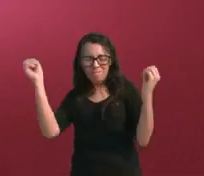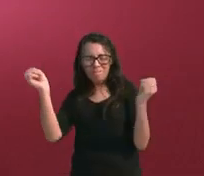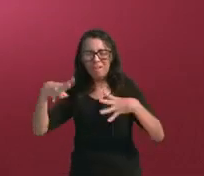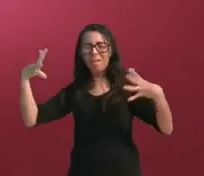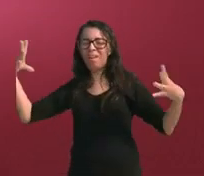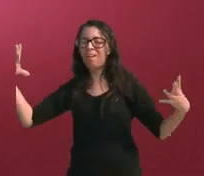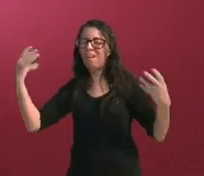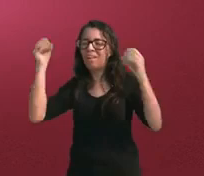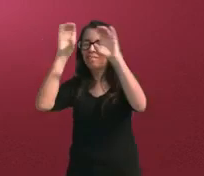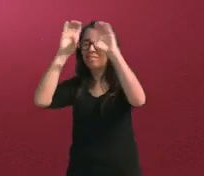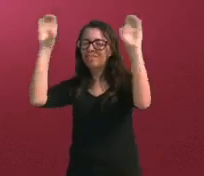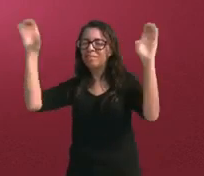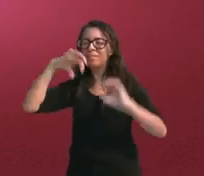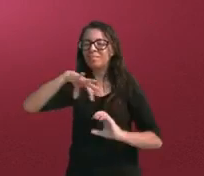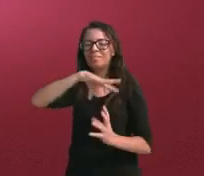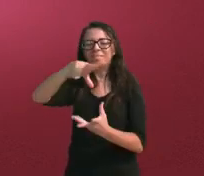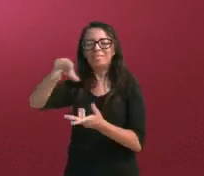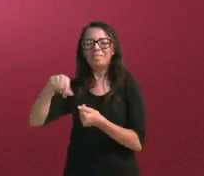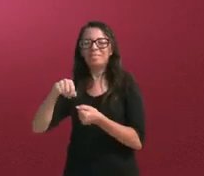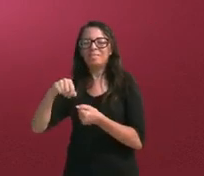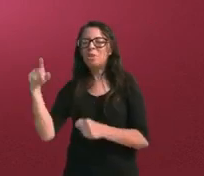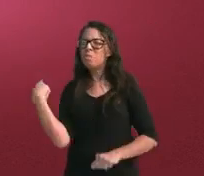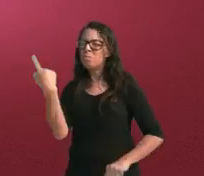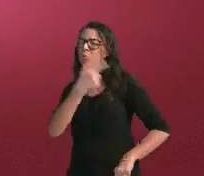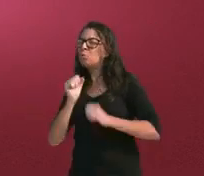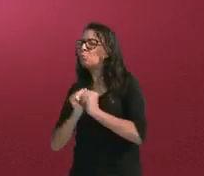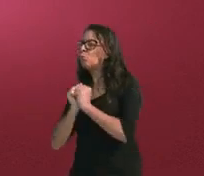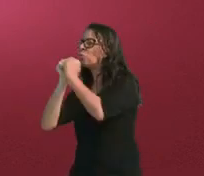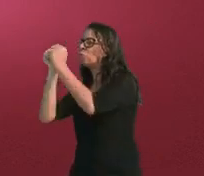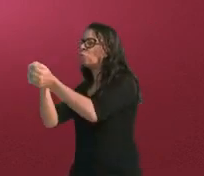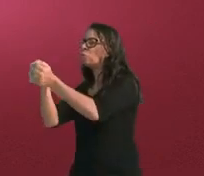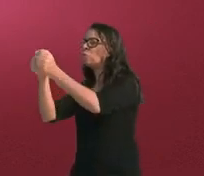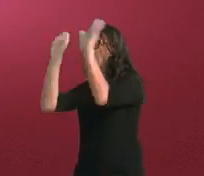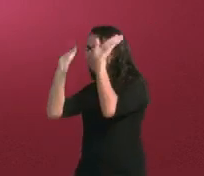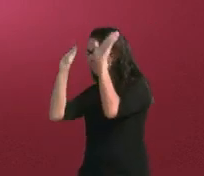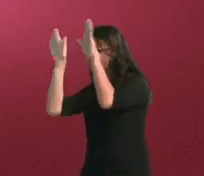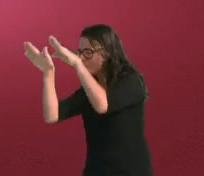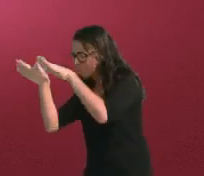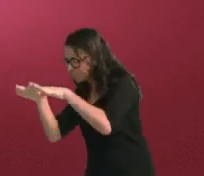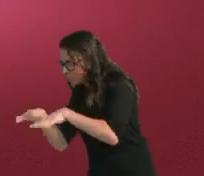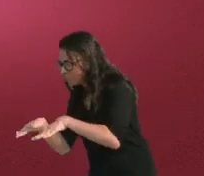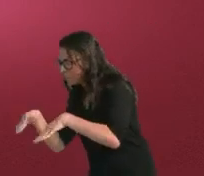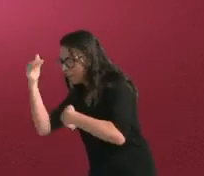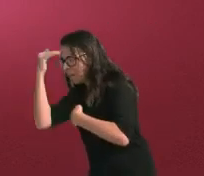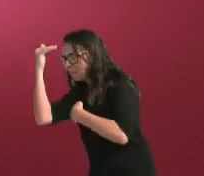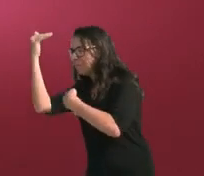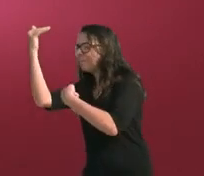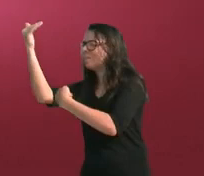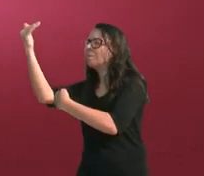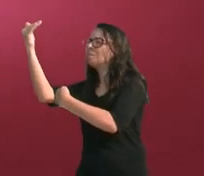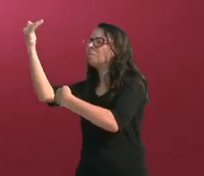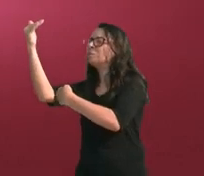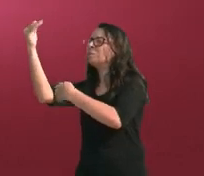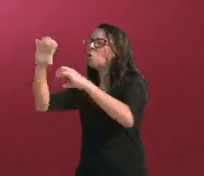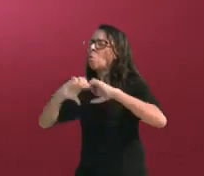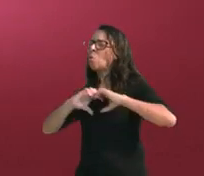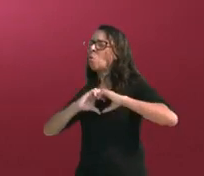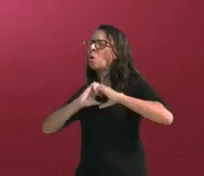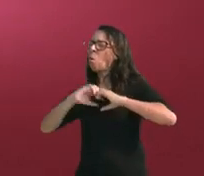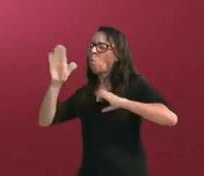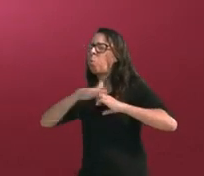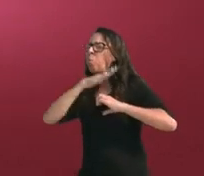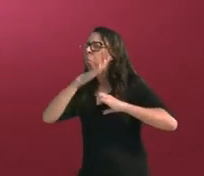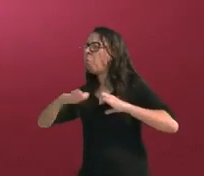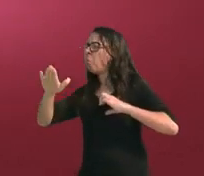nós estamos aqui entrando no trono da graça. Ó Deus Todo-Poderoso, agradecendo, Senhor, com o coração grato